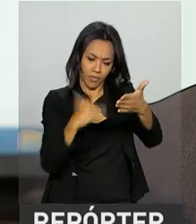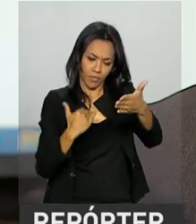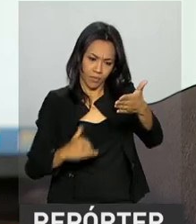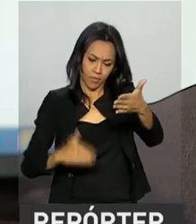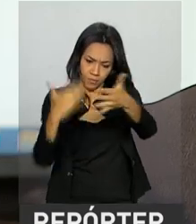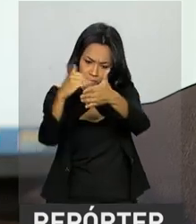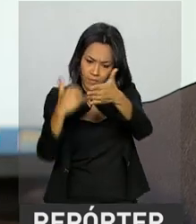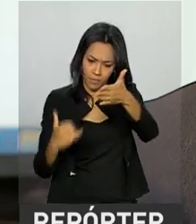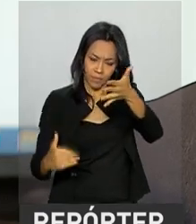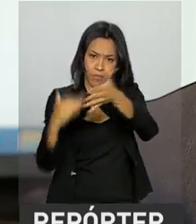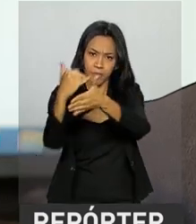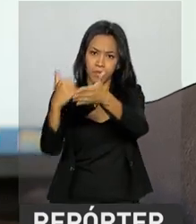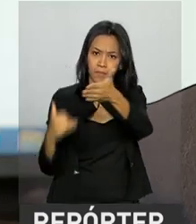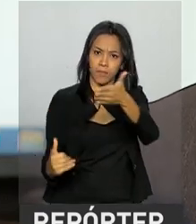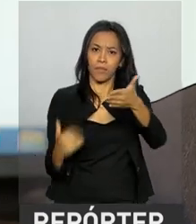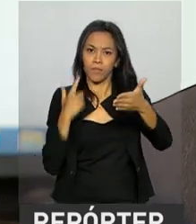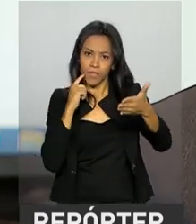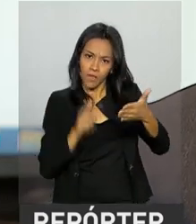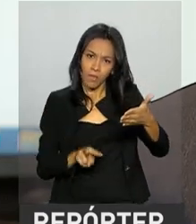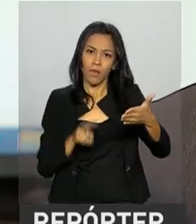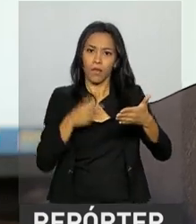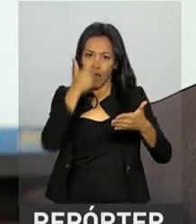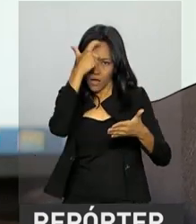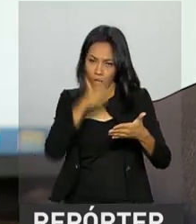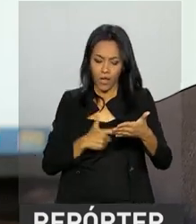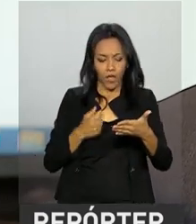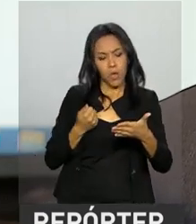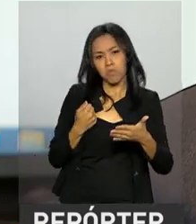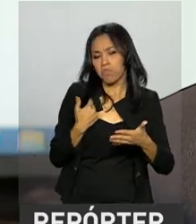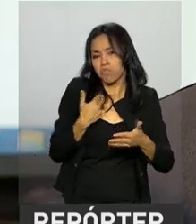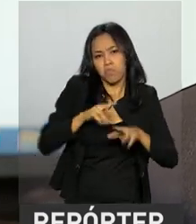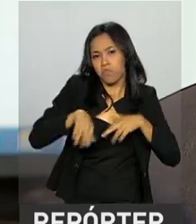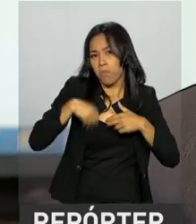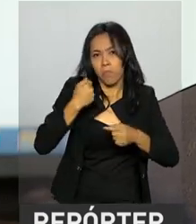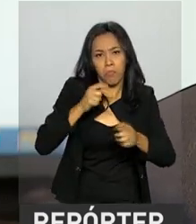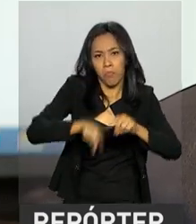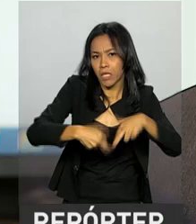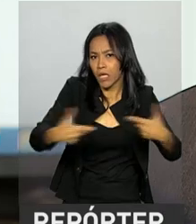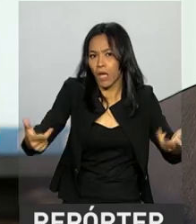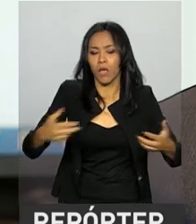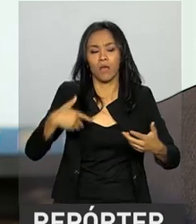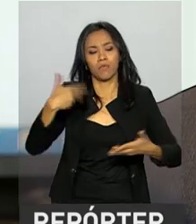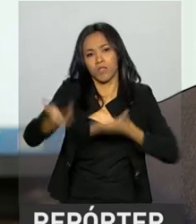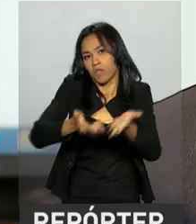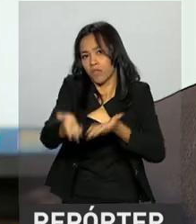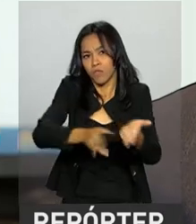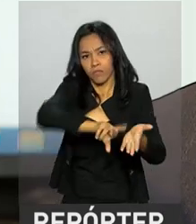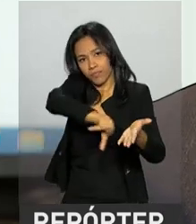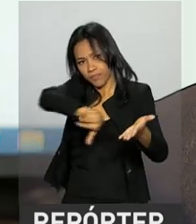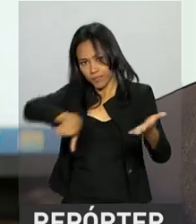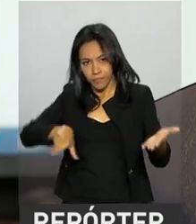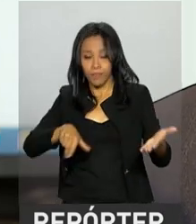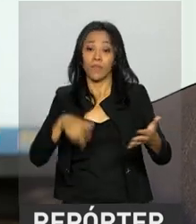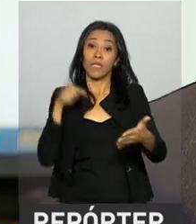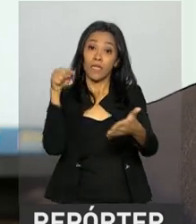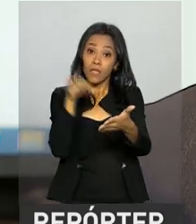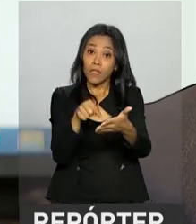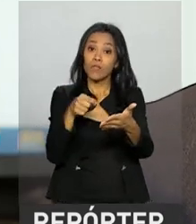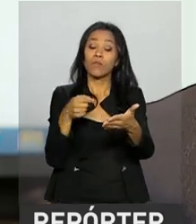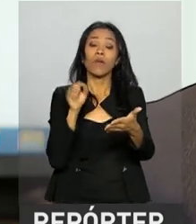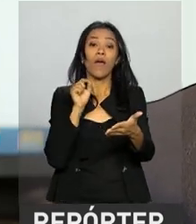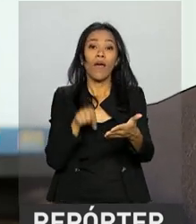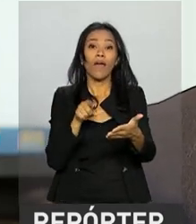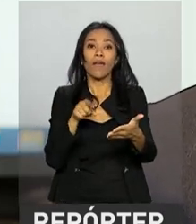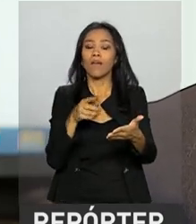todos os itens e pá de compras de materiais ou de serviços que outros órgãos já realizar isso oferece uma